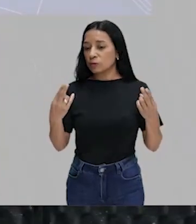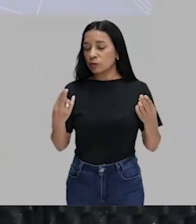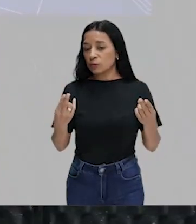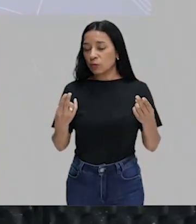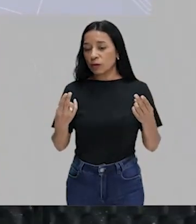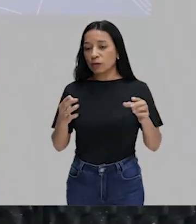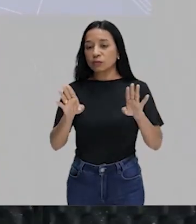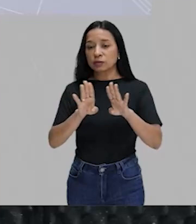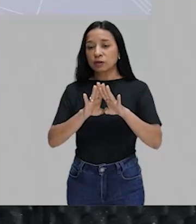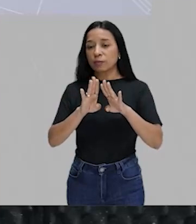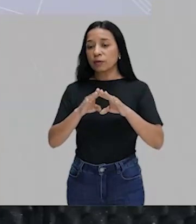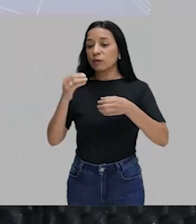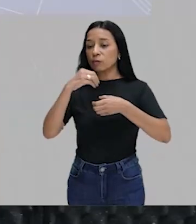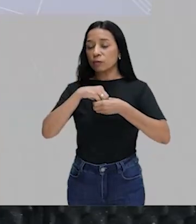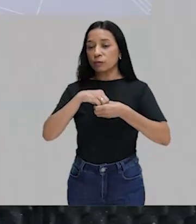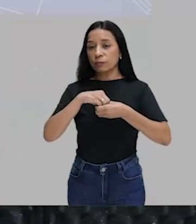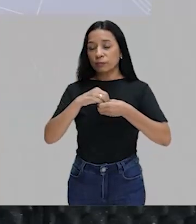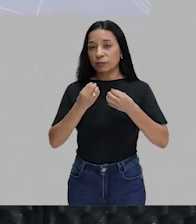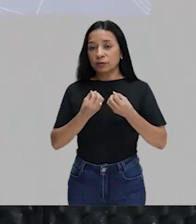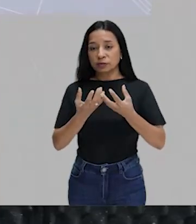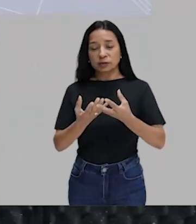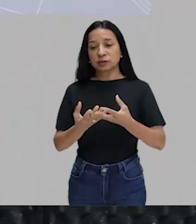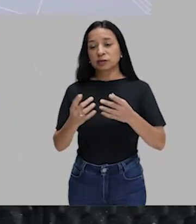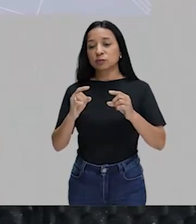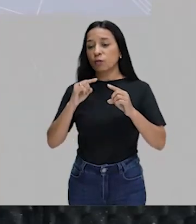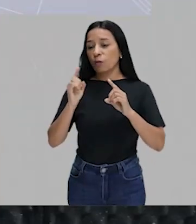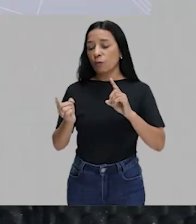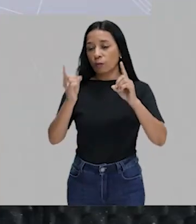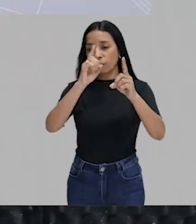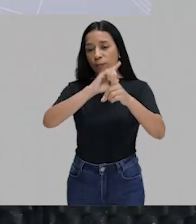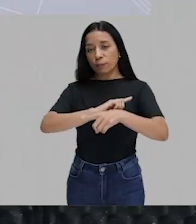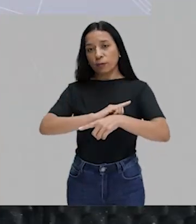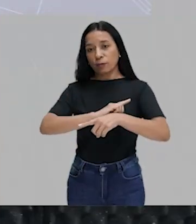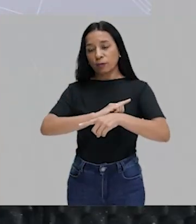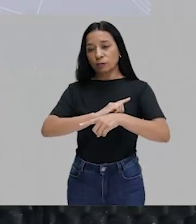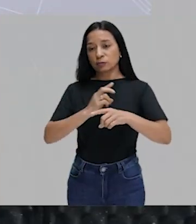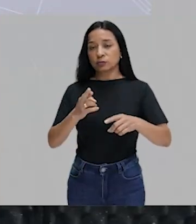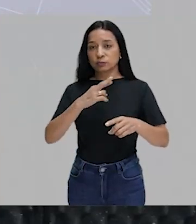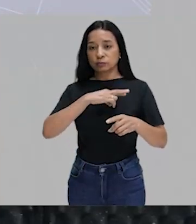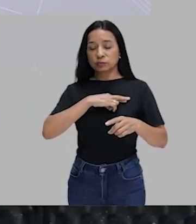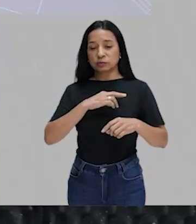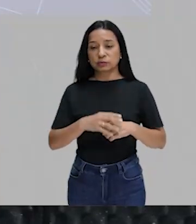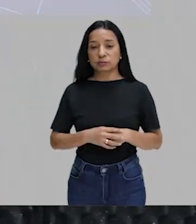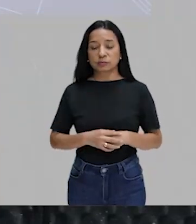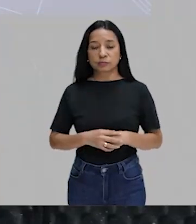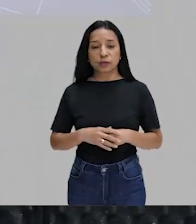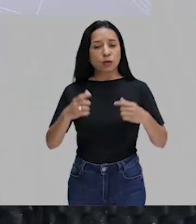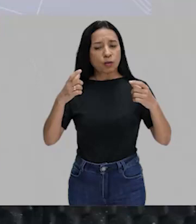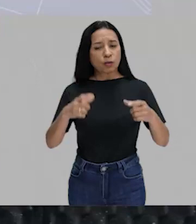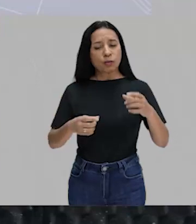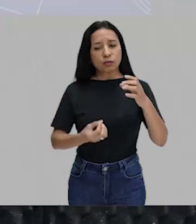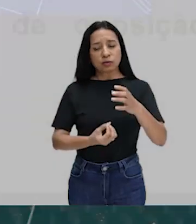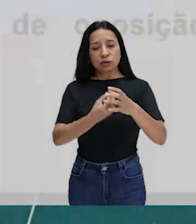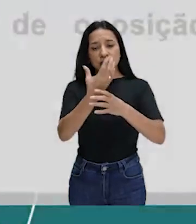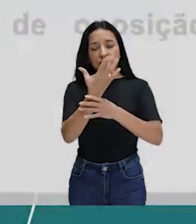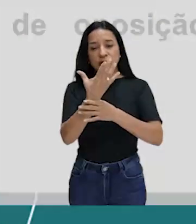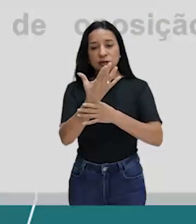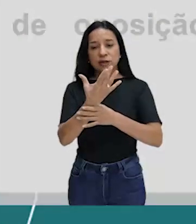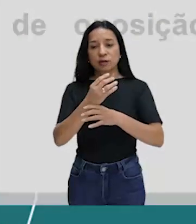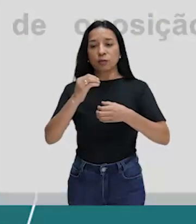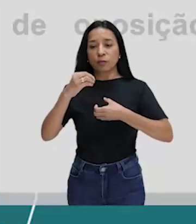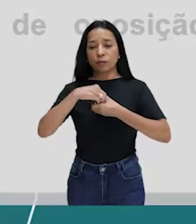ao romantismo, tá bom? Onde nasceu o parnasianismo? Nós já sabemos, na França, em